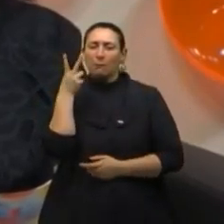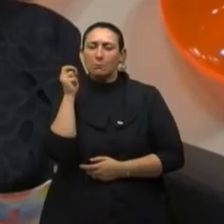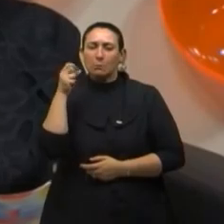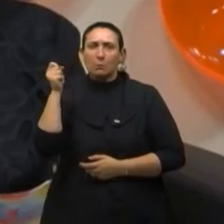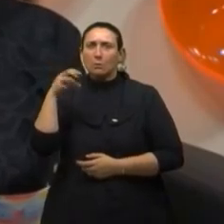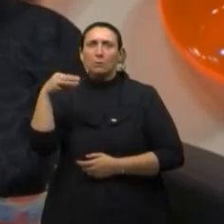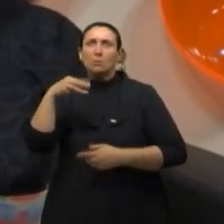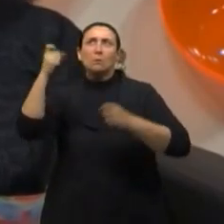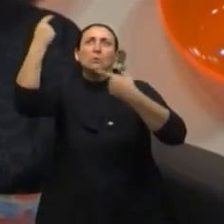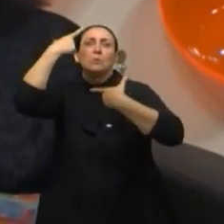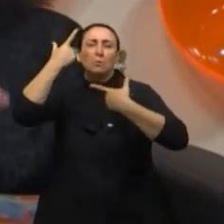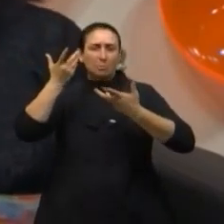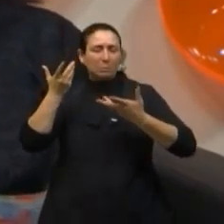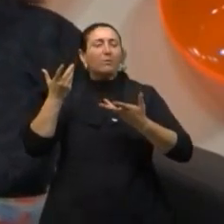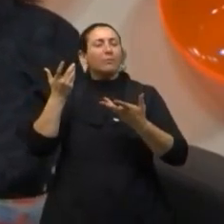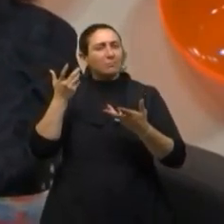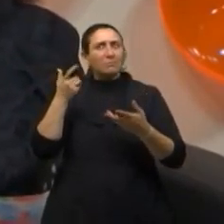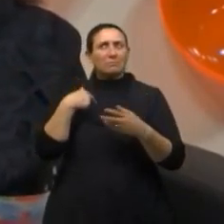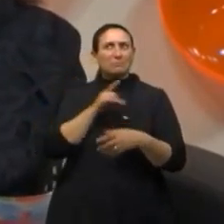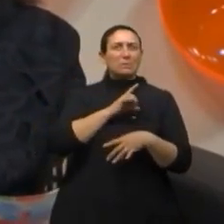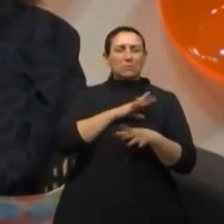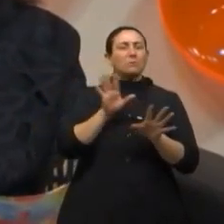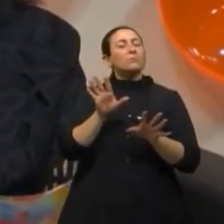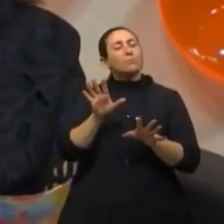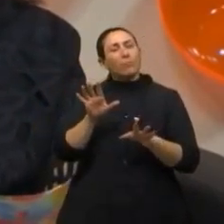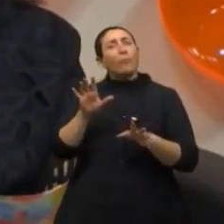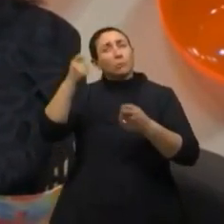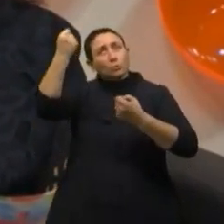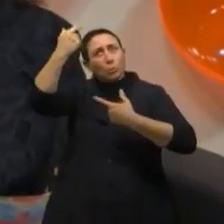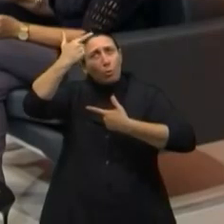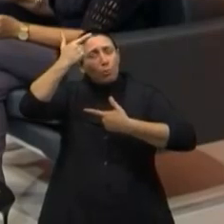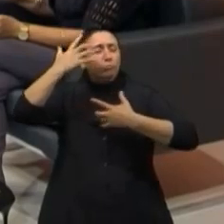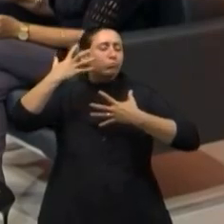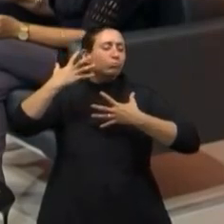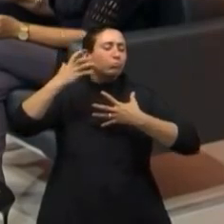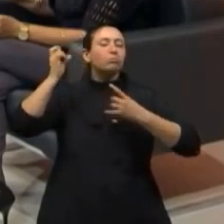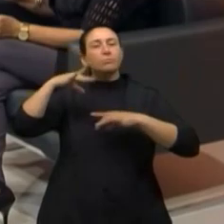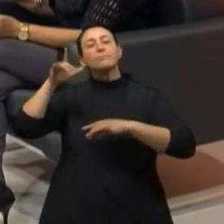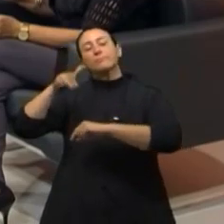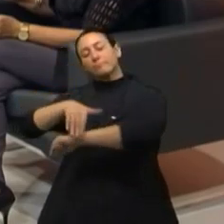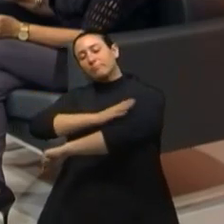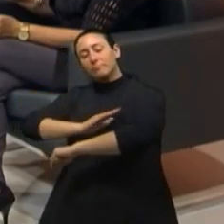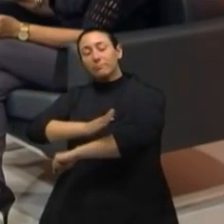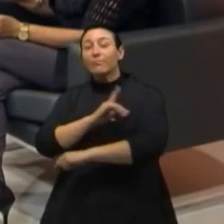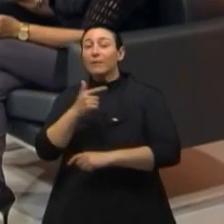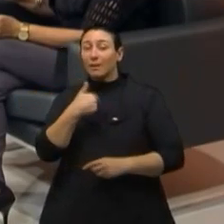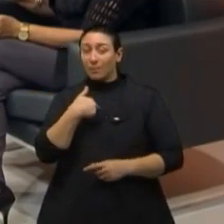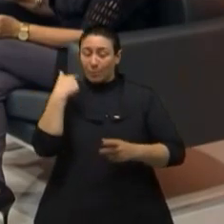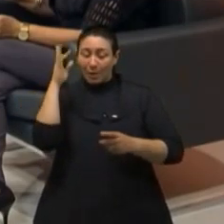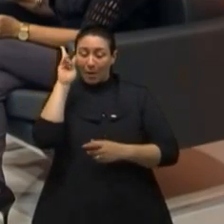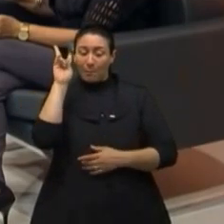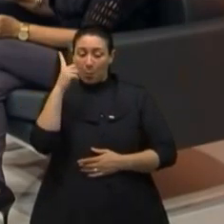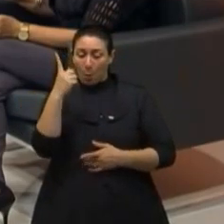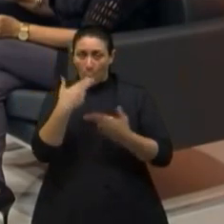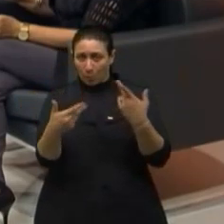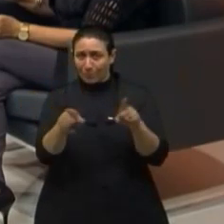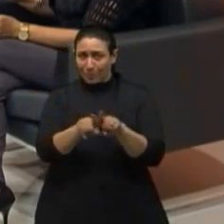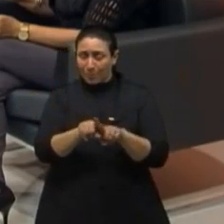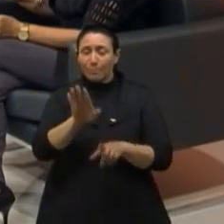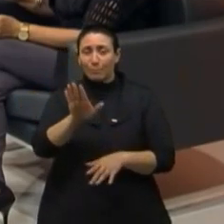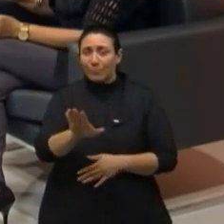15 20 minutos após passa o o protetor e outra coisa importante que eu lembrei agora é que não adianta querer